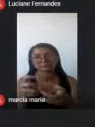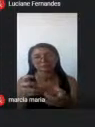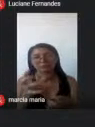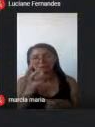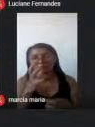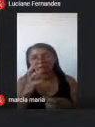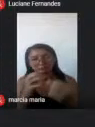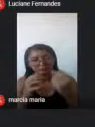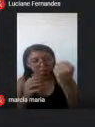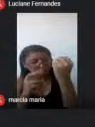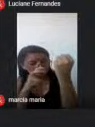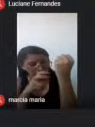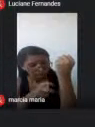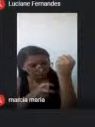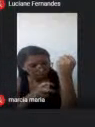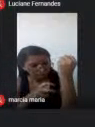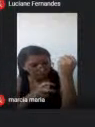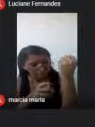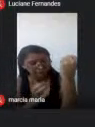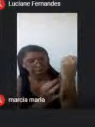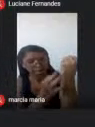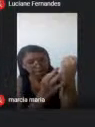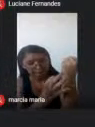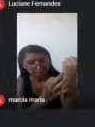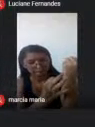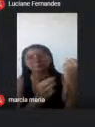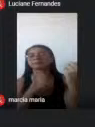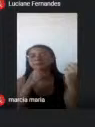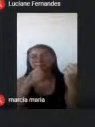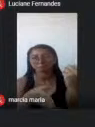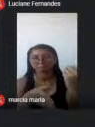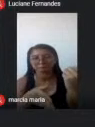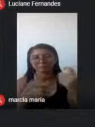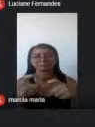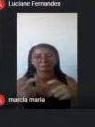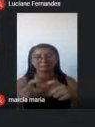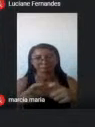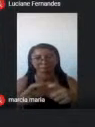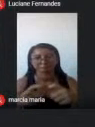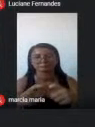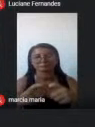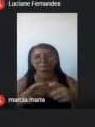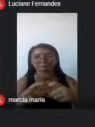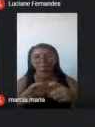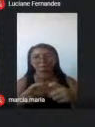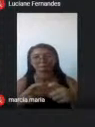o pisca-alerta, tá? E essa fase é uma fase extremamente transmissível, cheia de